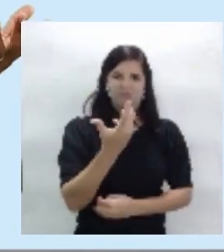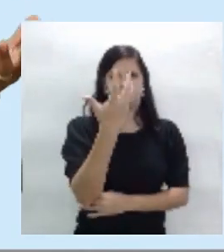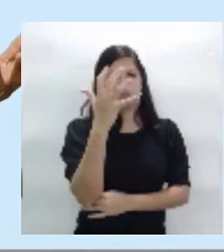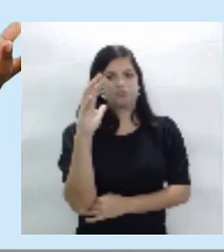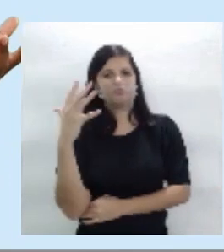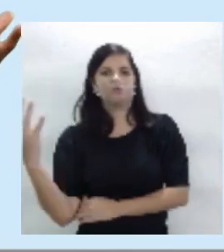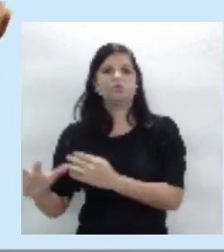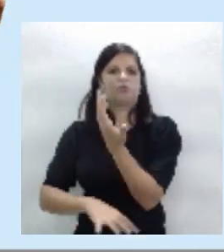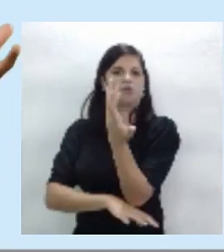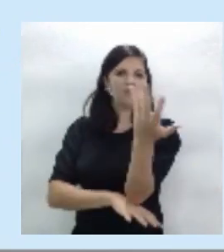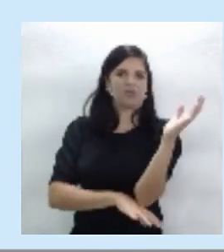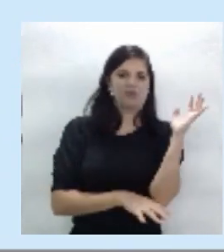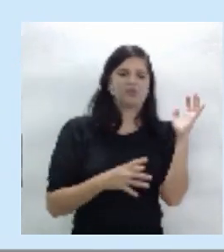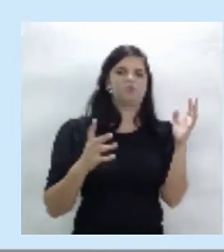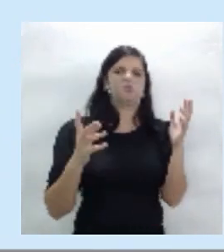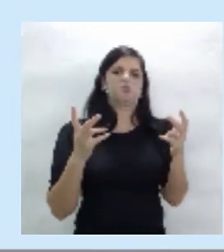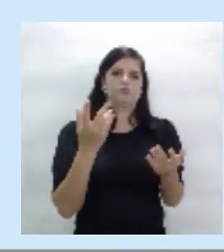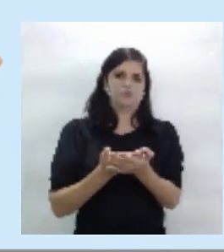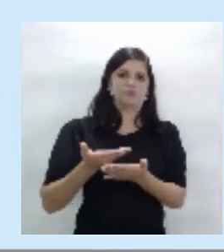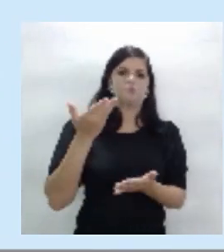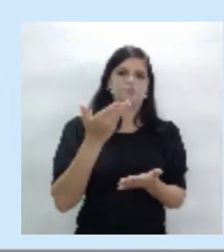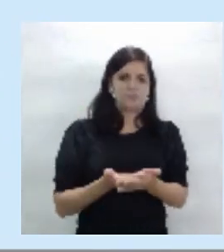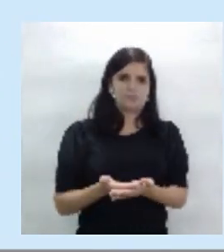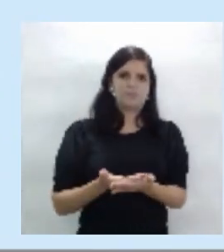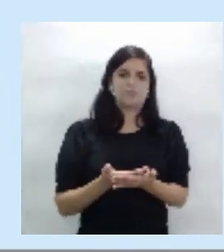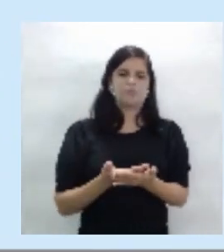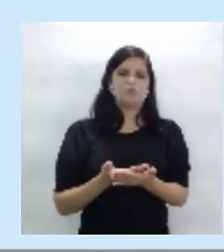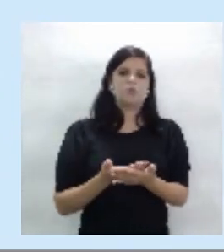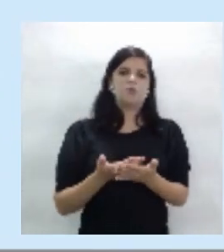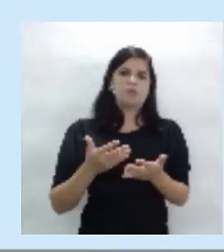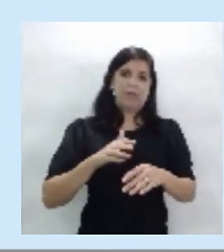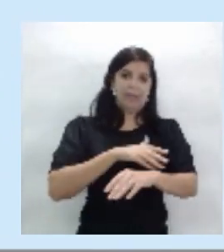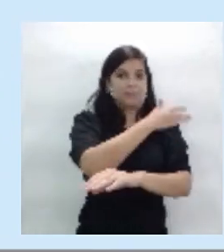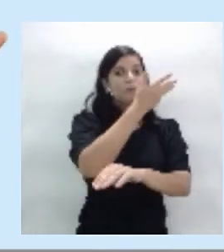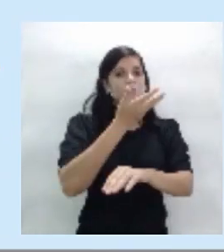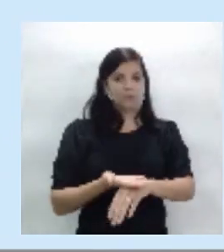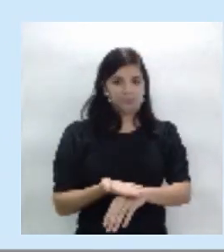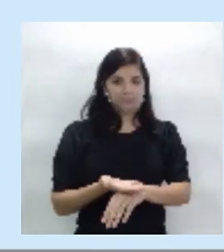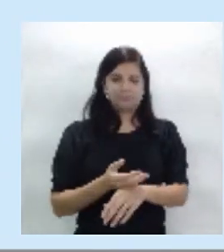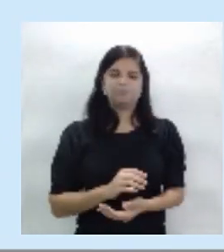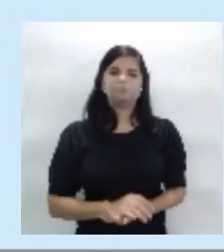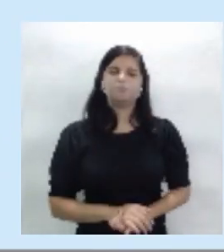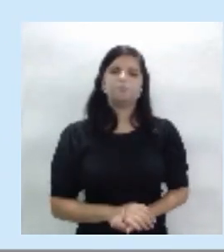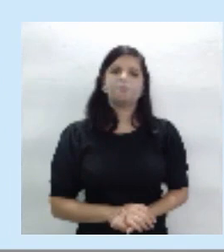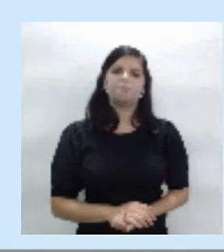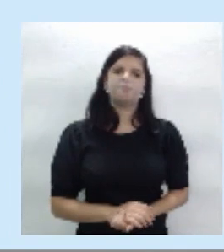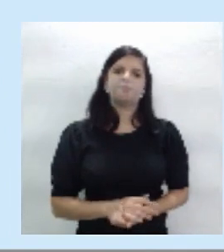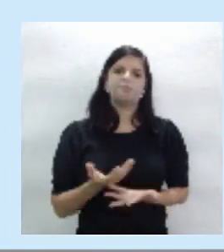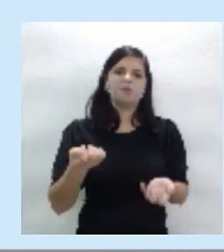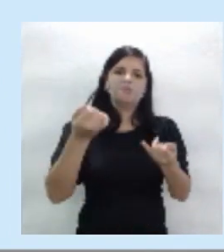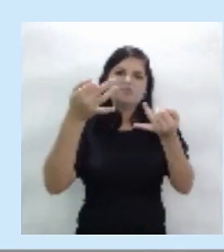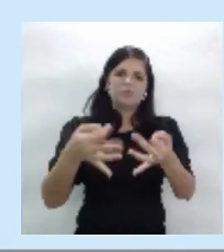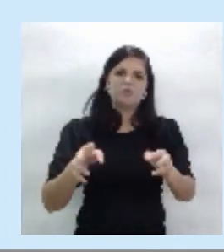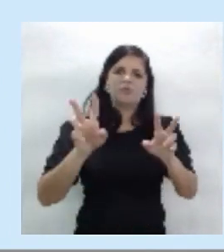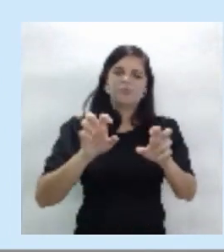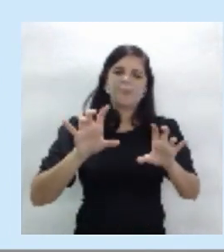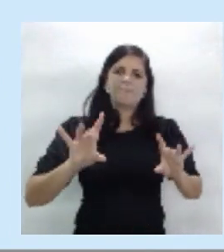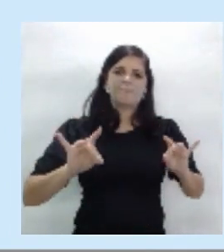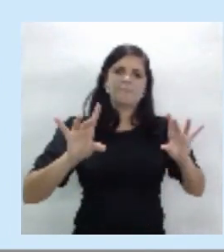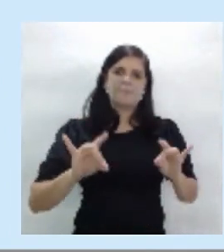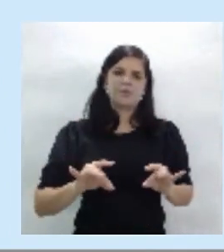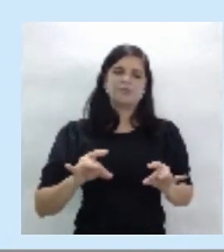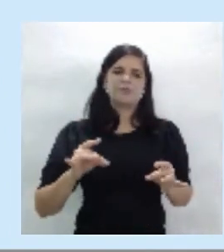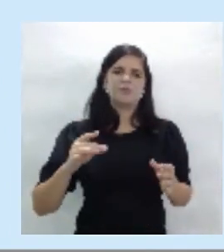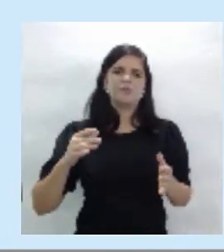as florestas que a gente viu, as florestas tropicais que a gente viu aqui na aula, tá? Mas eu quero que a gente fale um pouquinho mais sobre